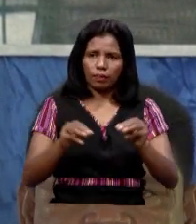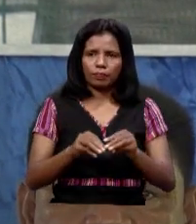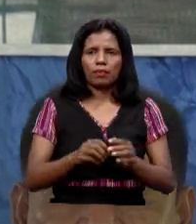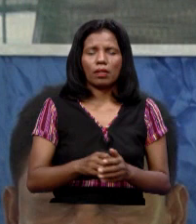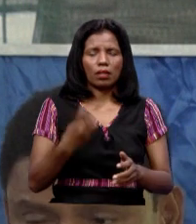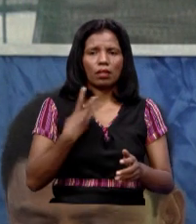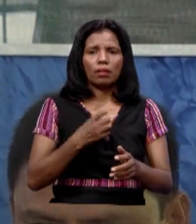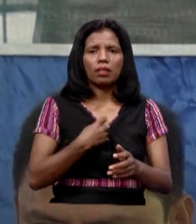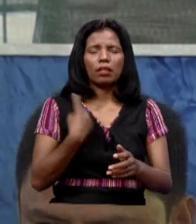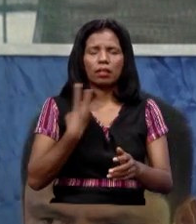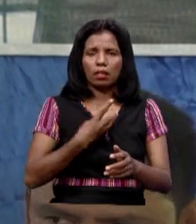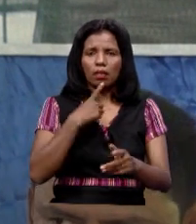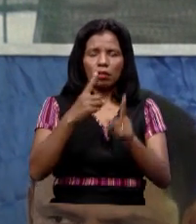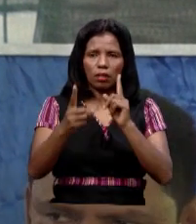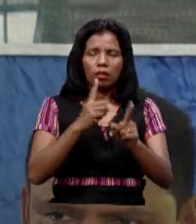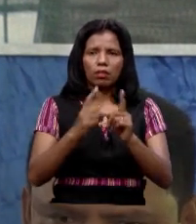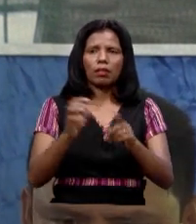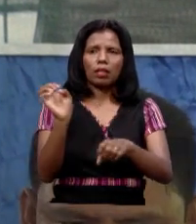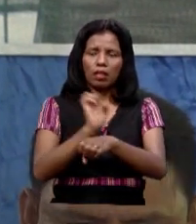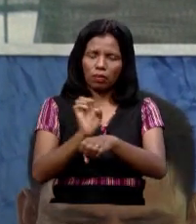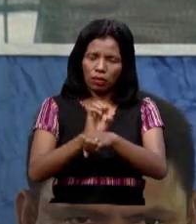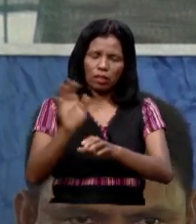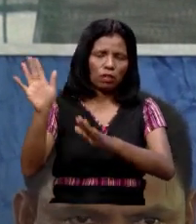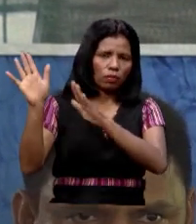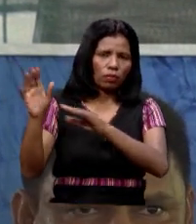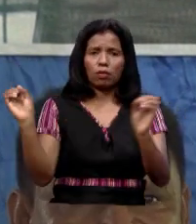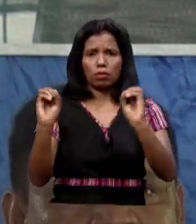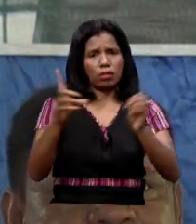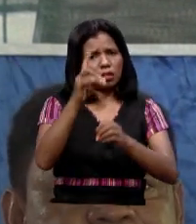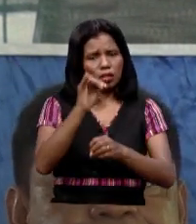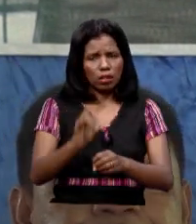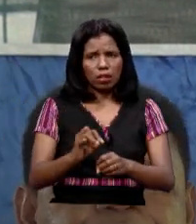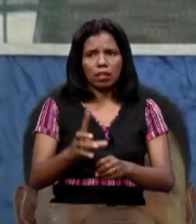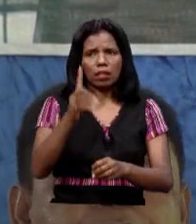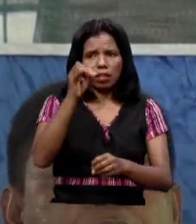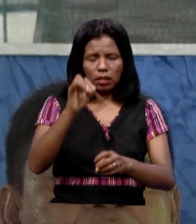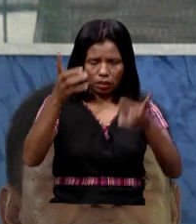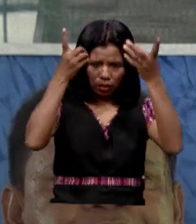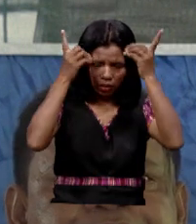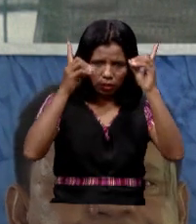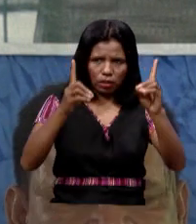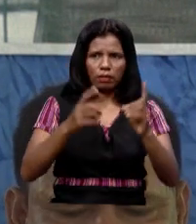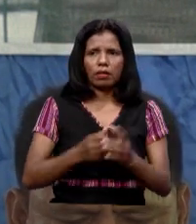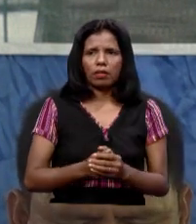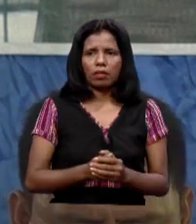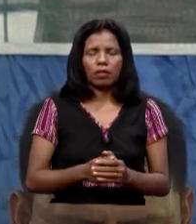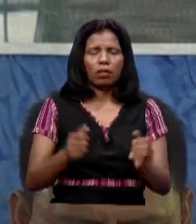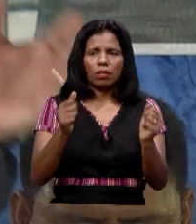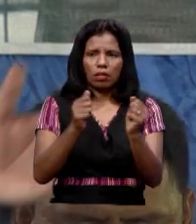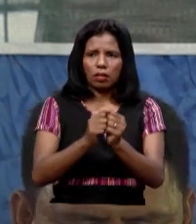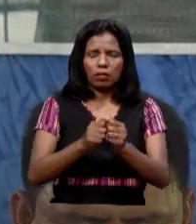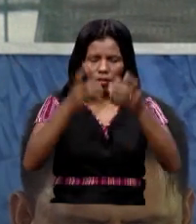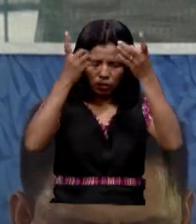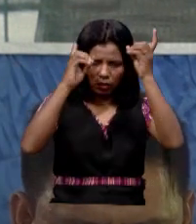los, economia né, e a base, los e dini. Dini né, decisão dele. A buroha descentralização, a decisão se